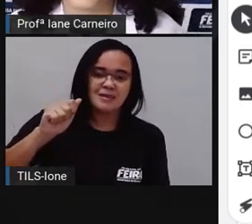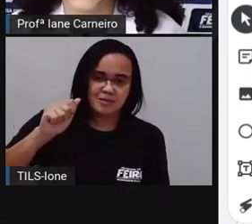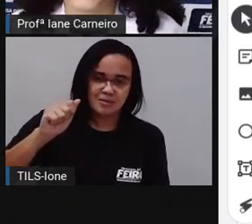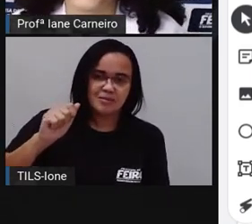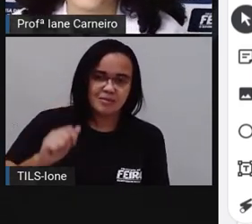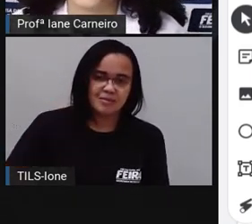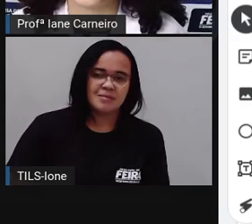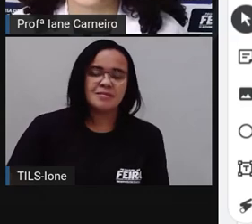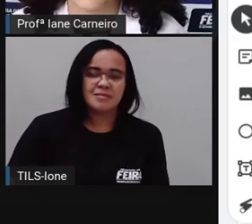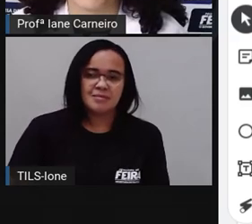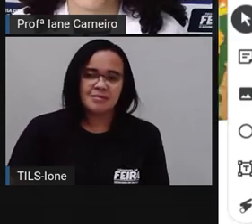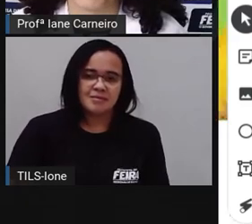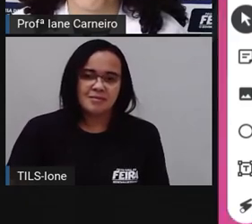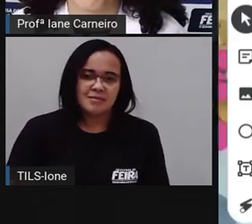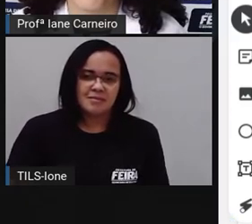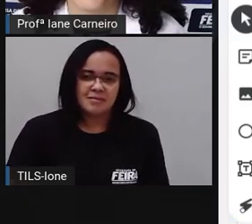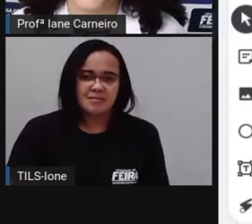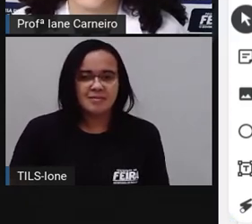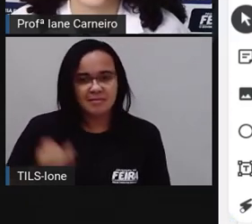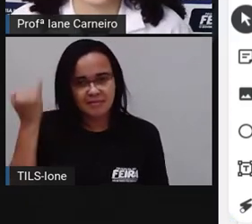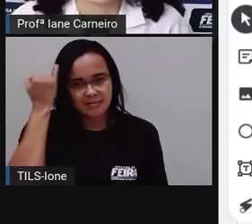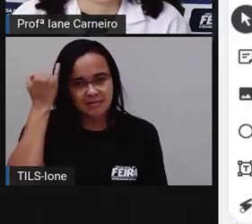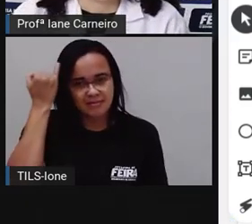cedilha. Preguiça.